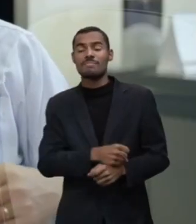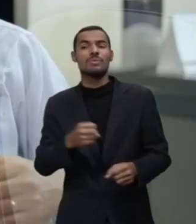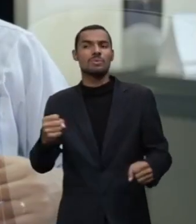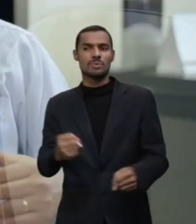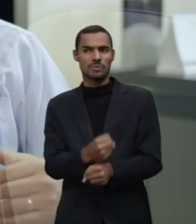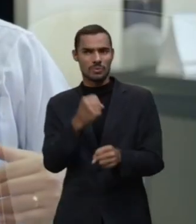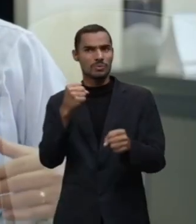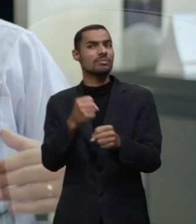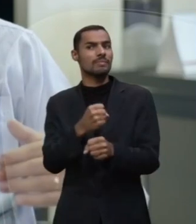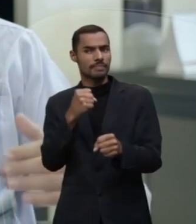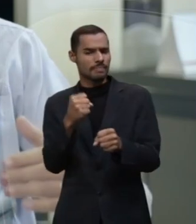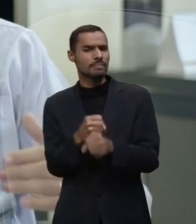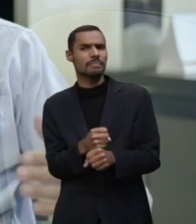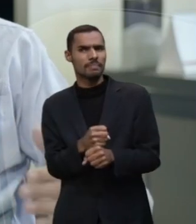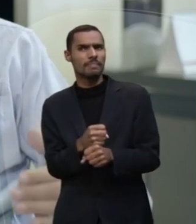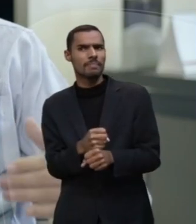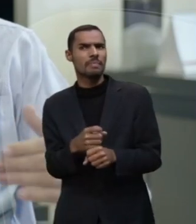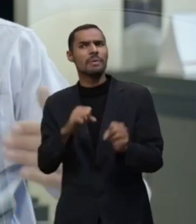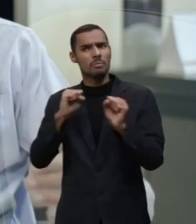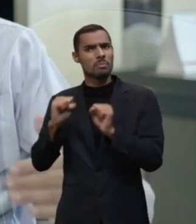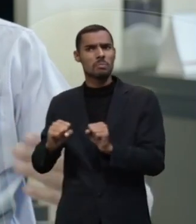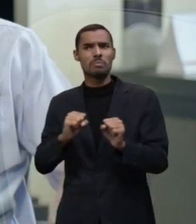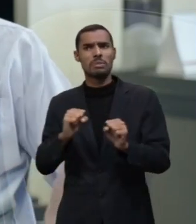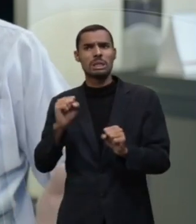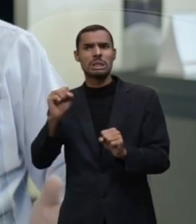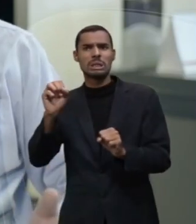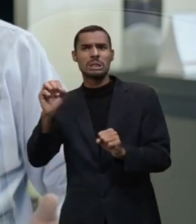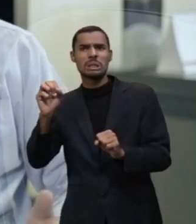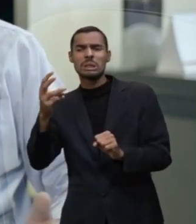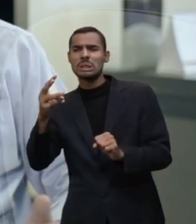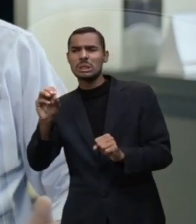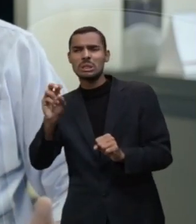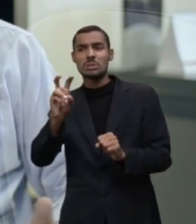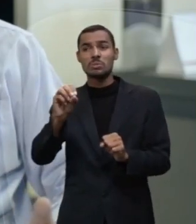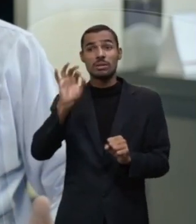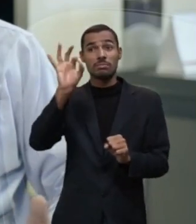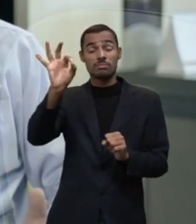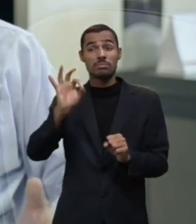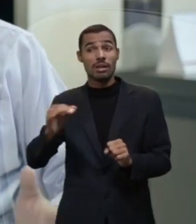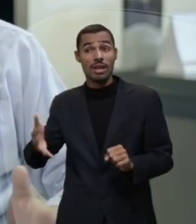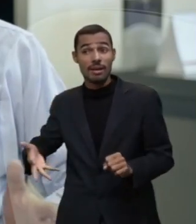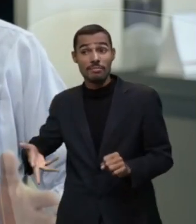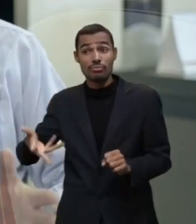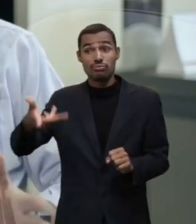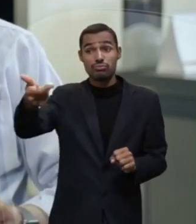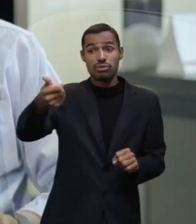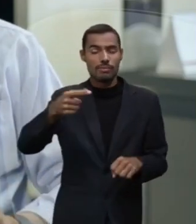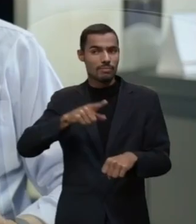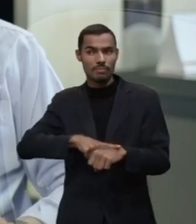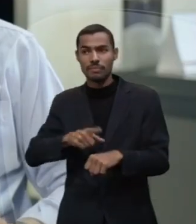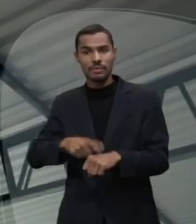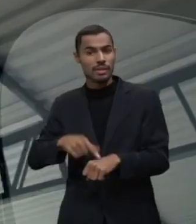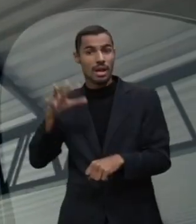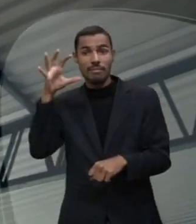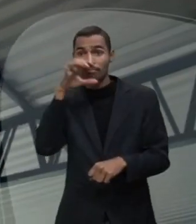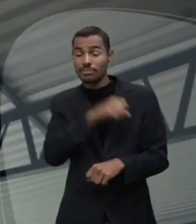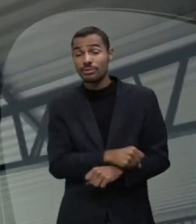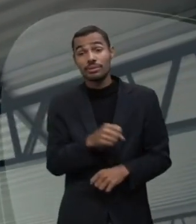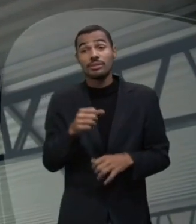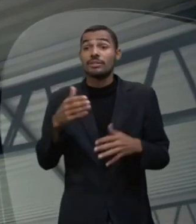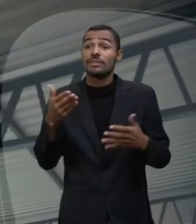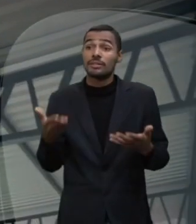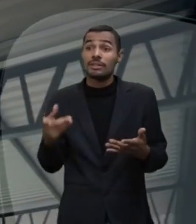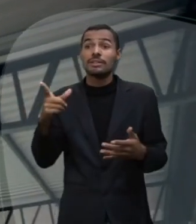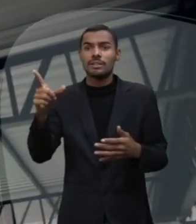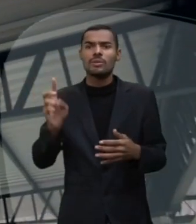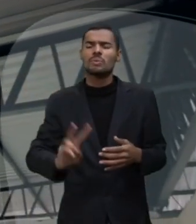Eu posso ganhar de 30% a 50% de velocidade em tempo, é um tempo mais curto, e ela